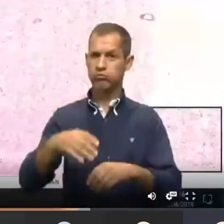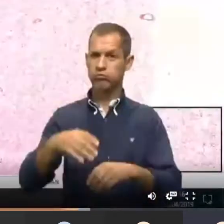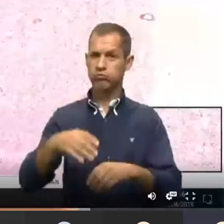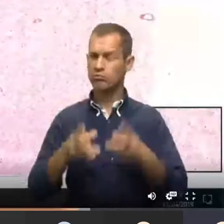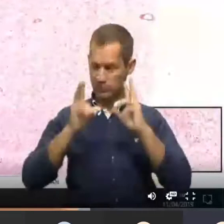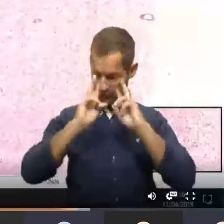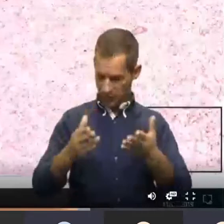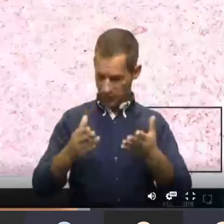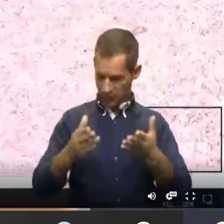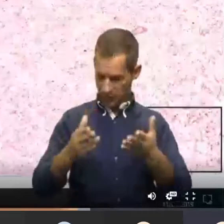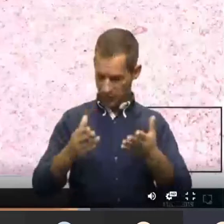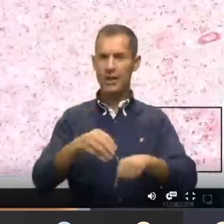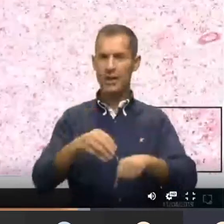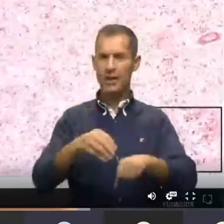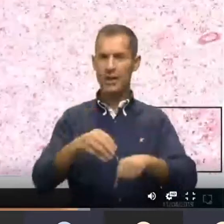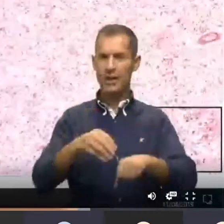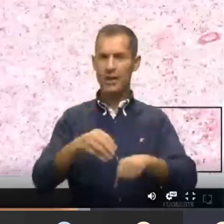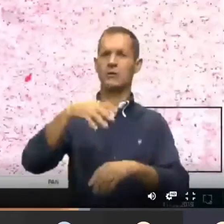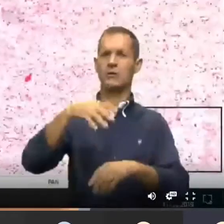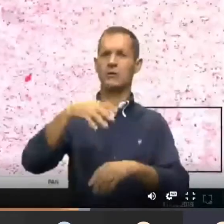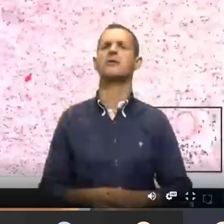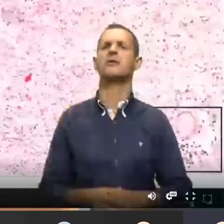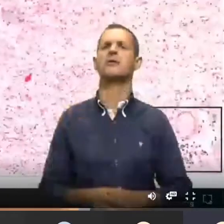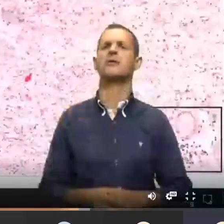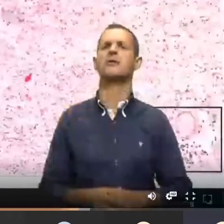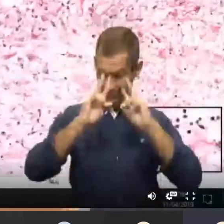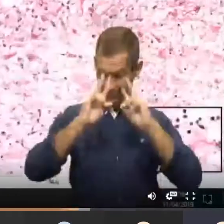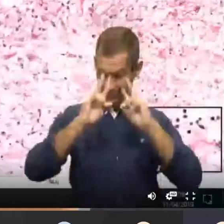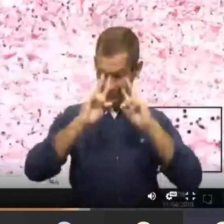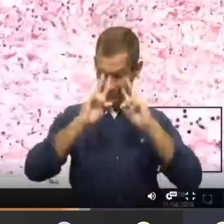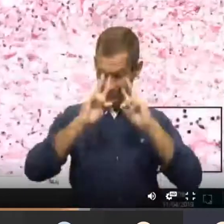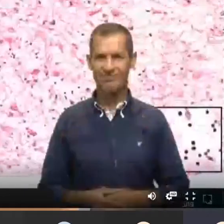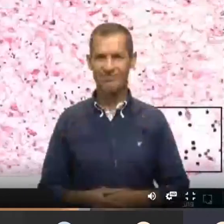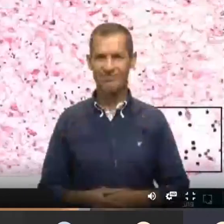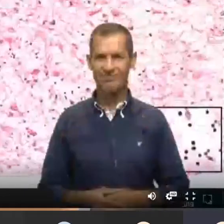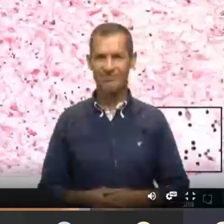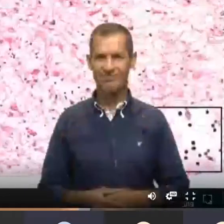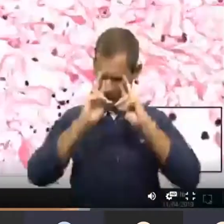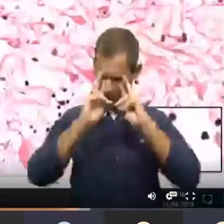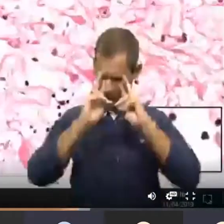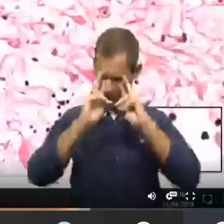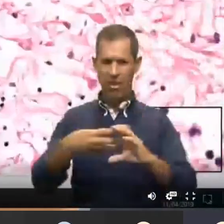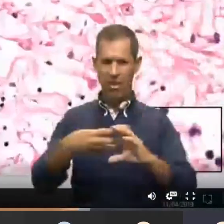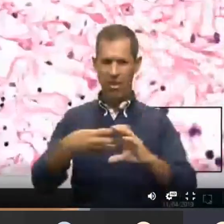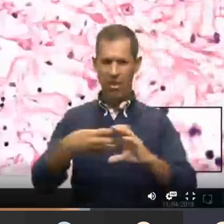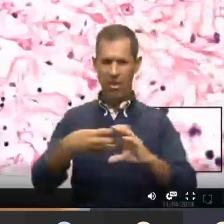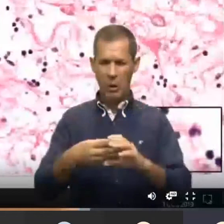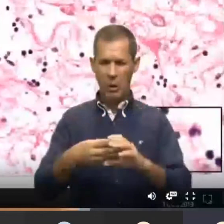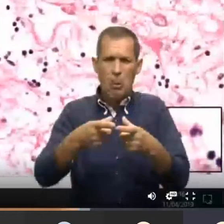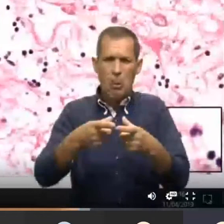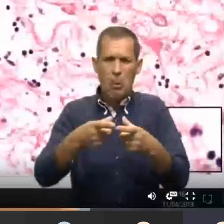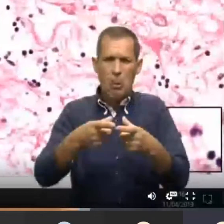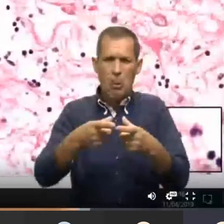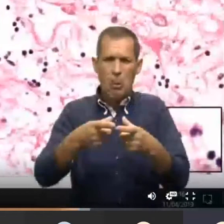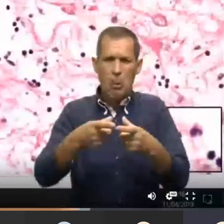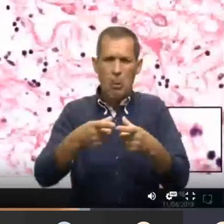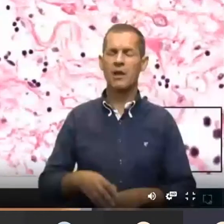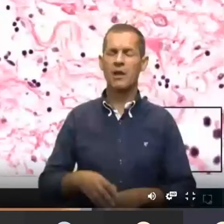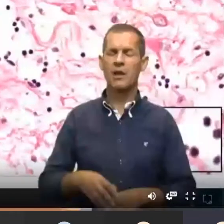de infiltrado inflamatório aqui. Olha aqui. Estão vendo essas células menores